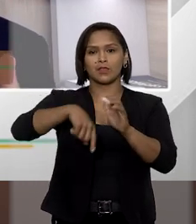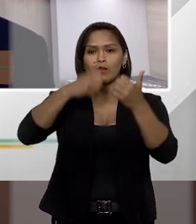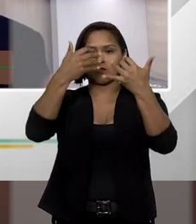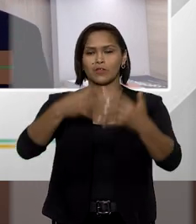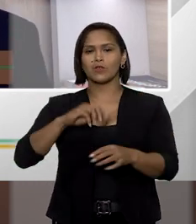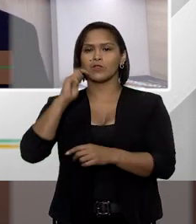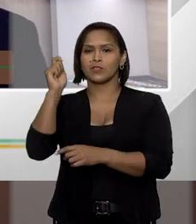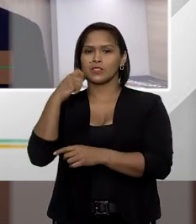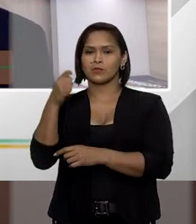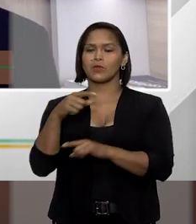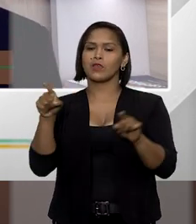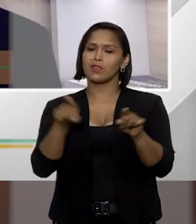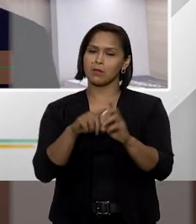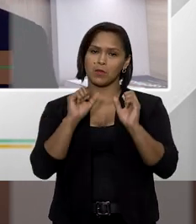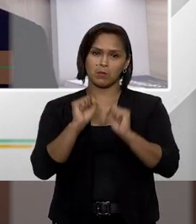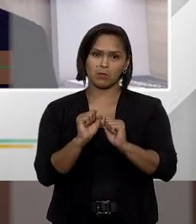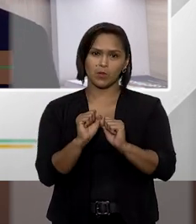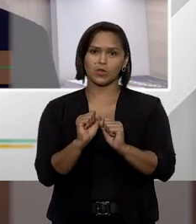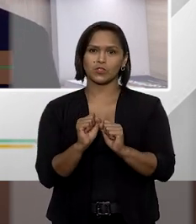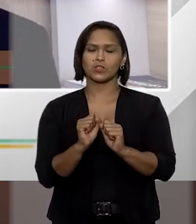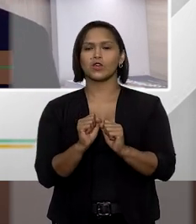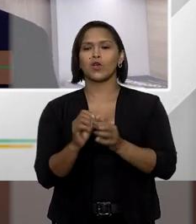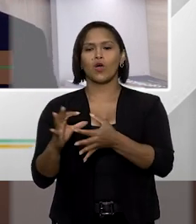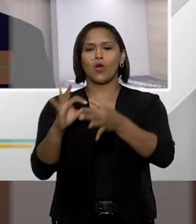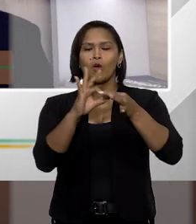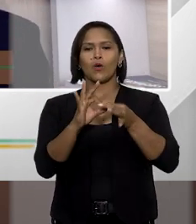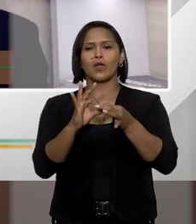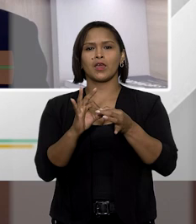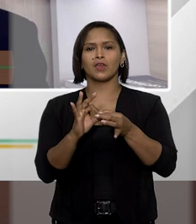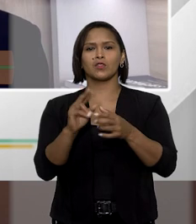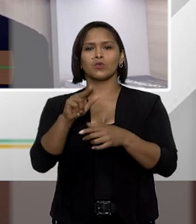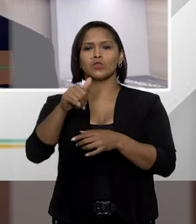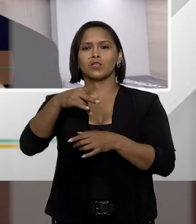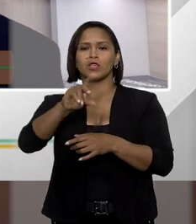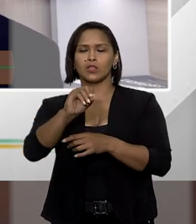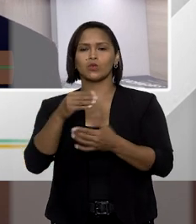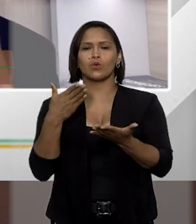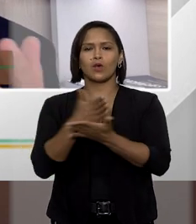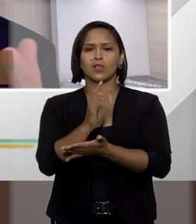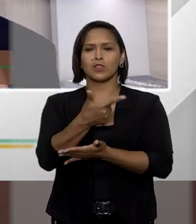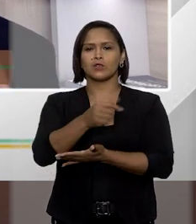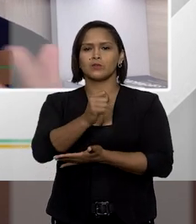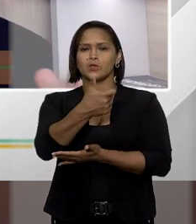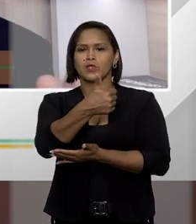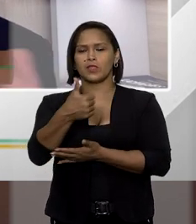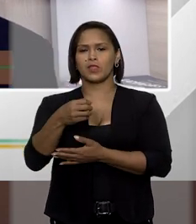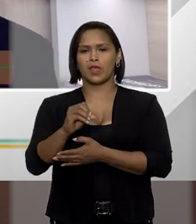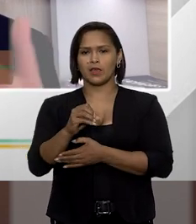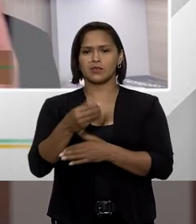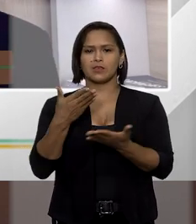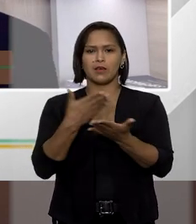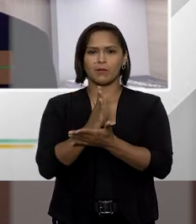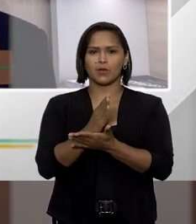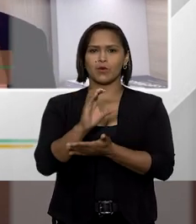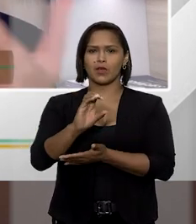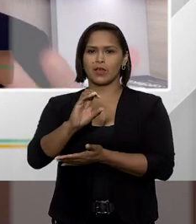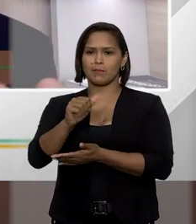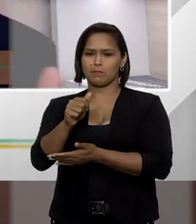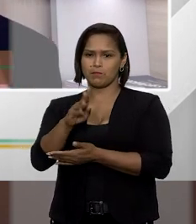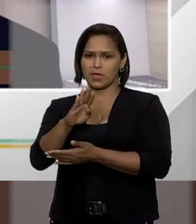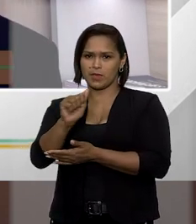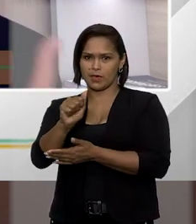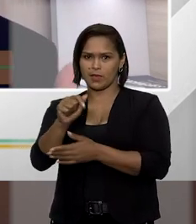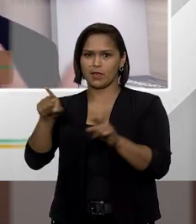da Espanha, a gente pode citar também aqui o Reino Unido. O Reino Unido, em 2010, aprovou o chamado KBA,